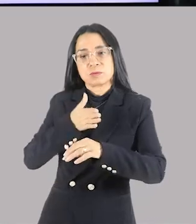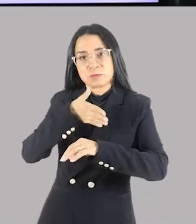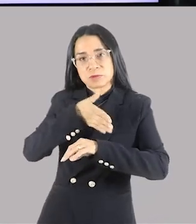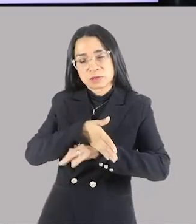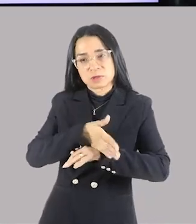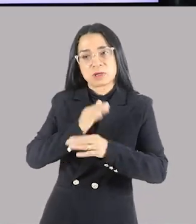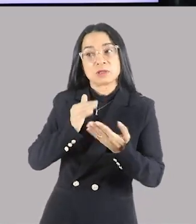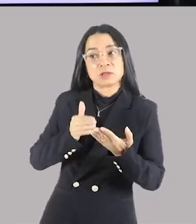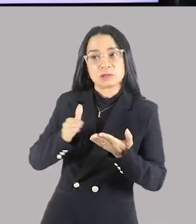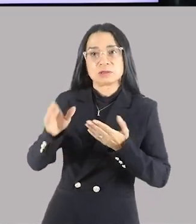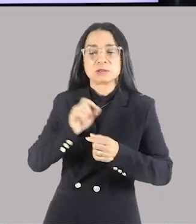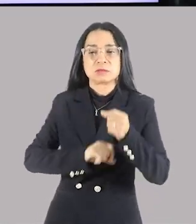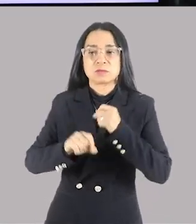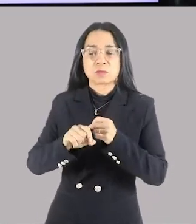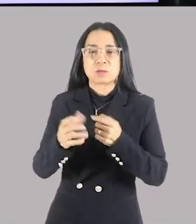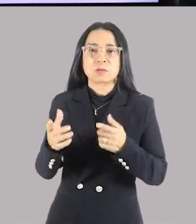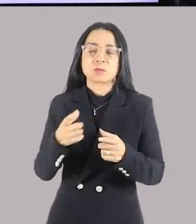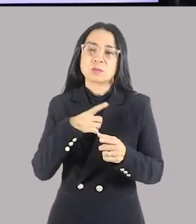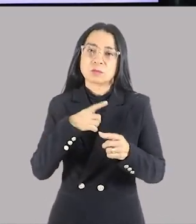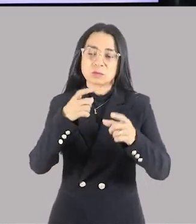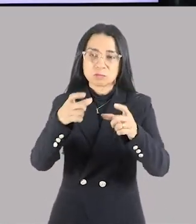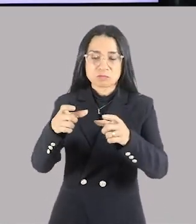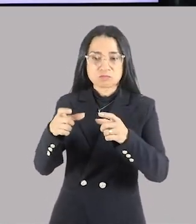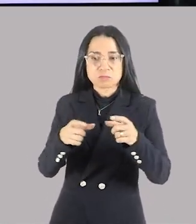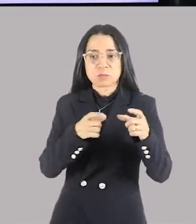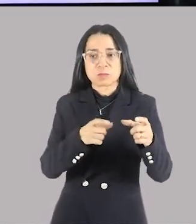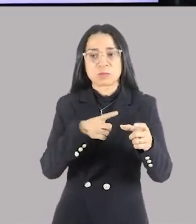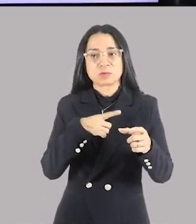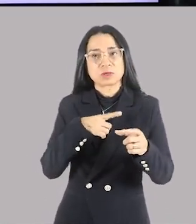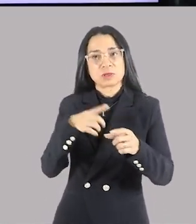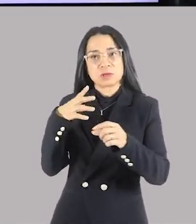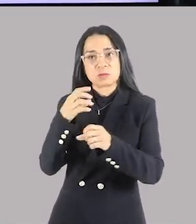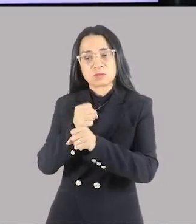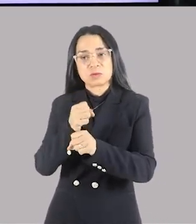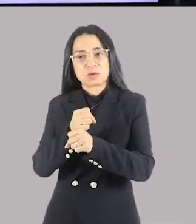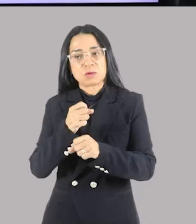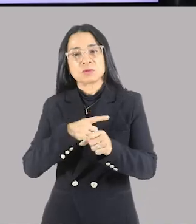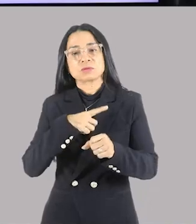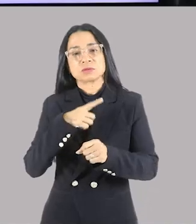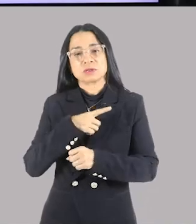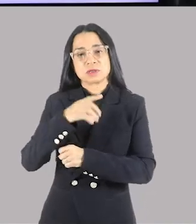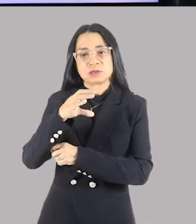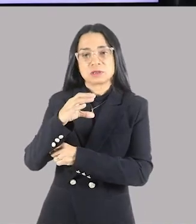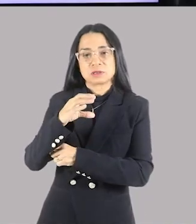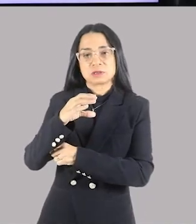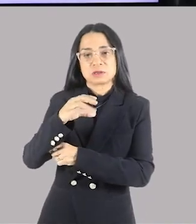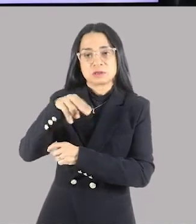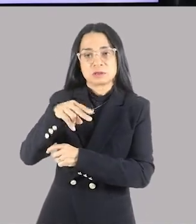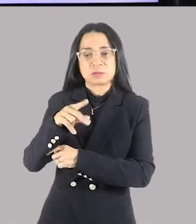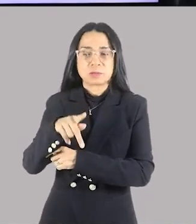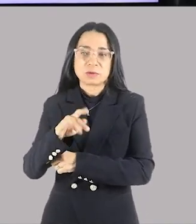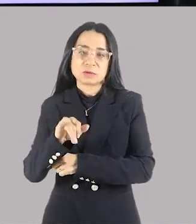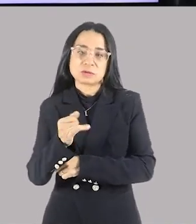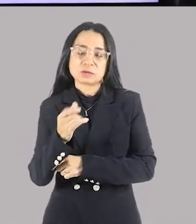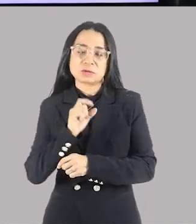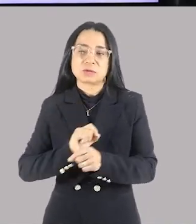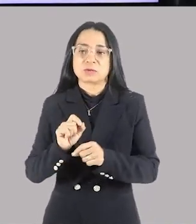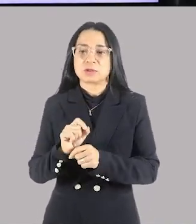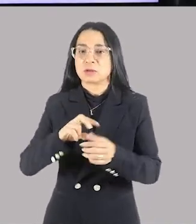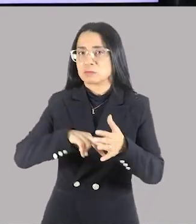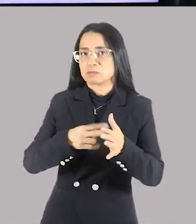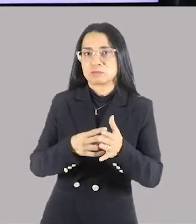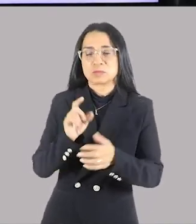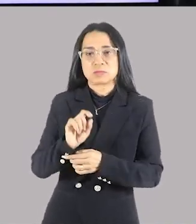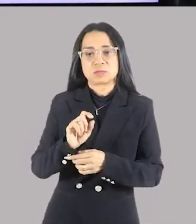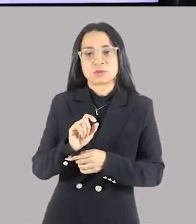Então, excepcionalmente, existirão órgãos ordenadores de despesa que possuem CNPJ. E, nesse sentido, possuir CNPJ não